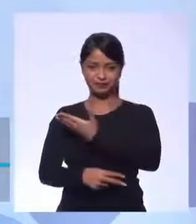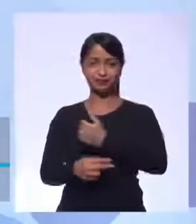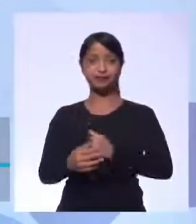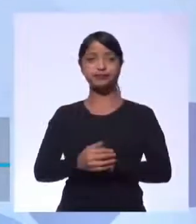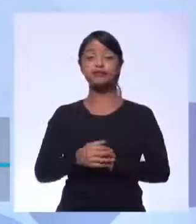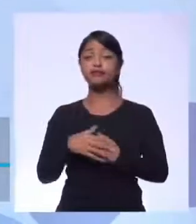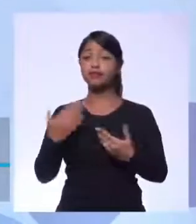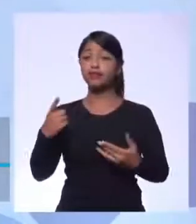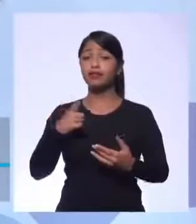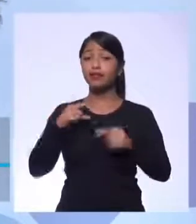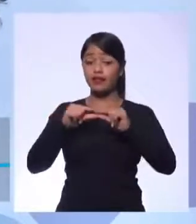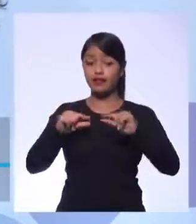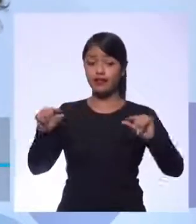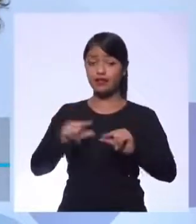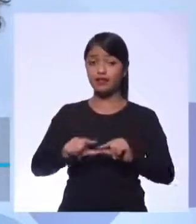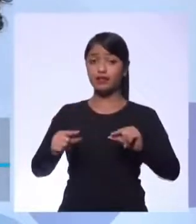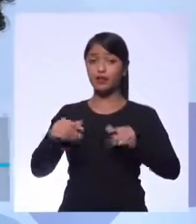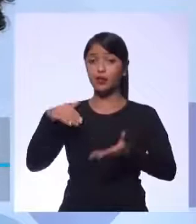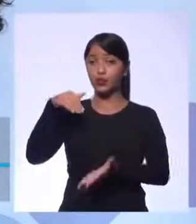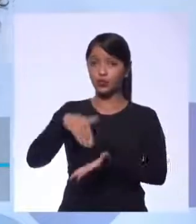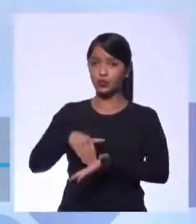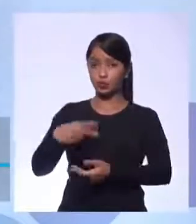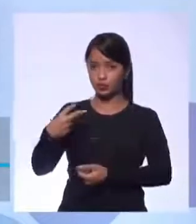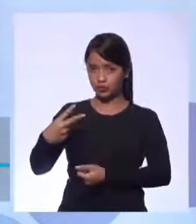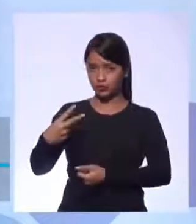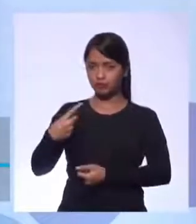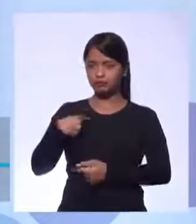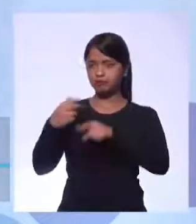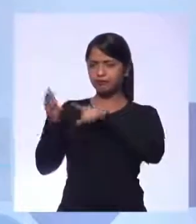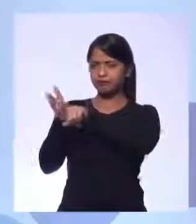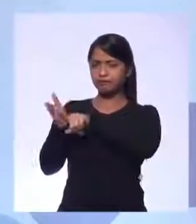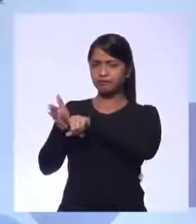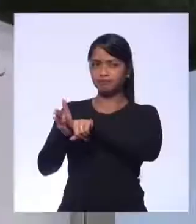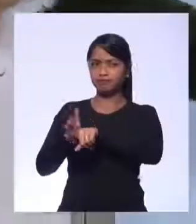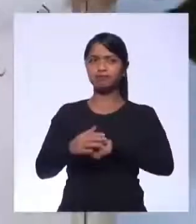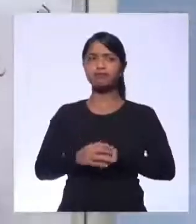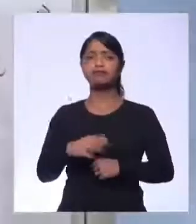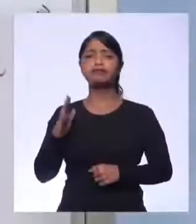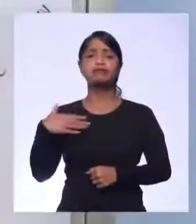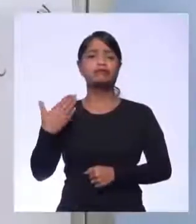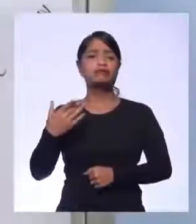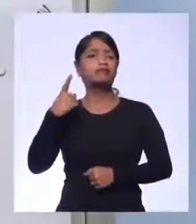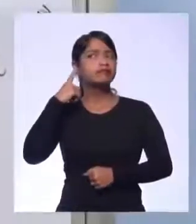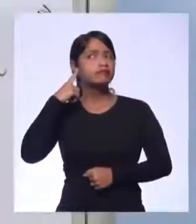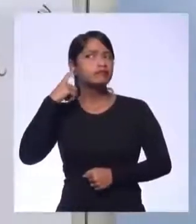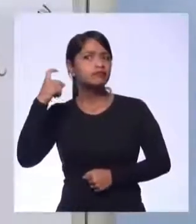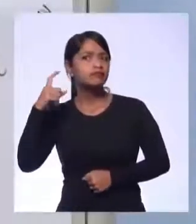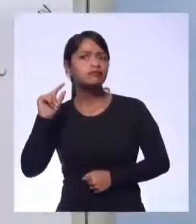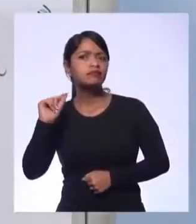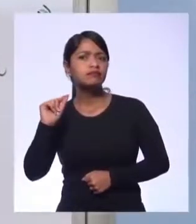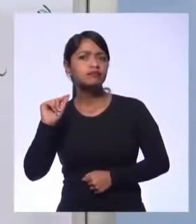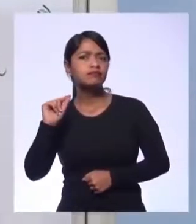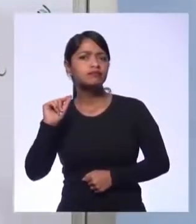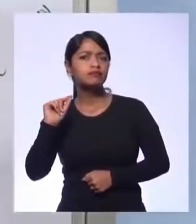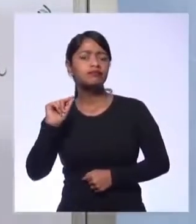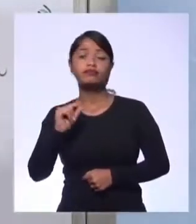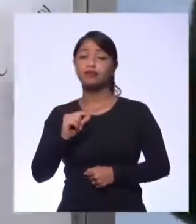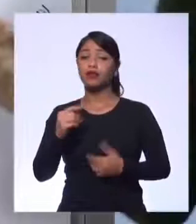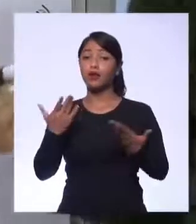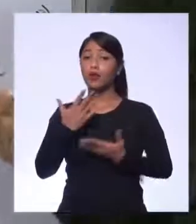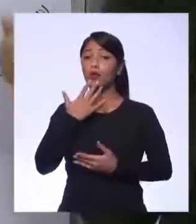linhas especificamente, tá bom? Então a gente tem até que escuta vou pegar uma outra cor aqui,